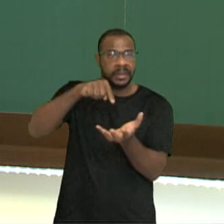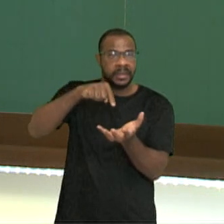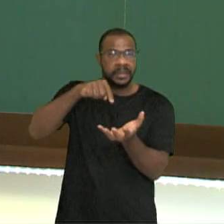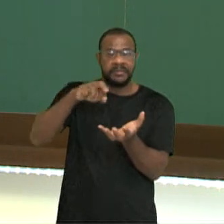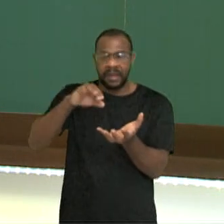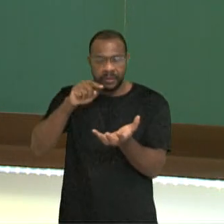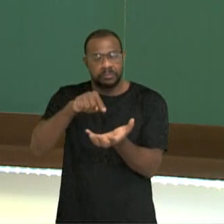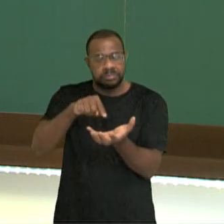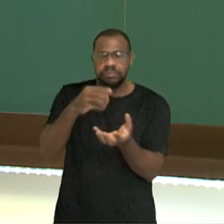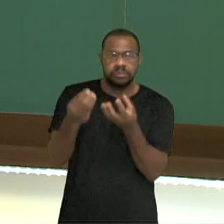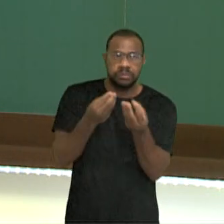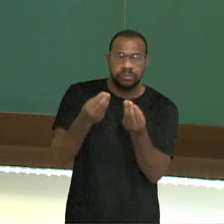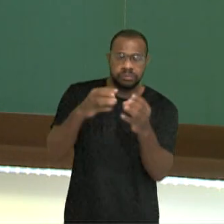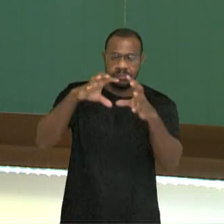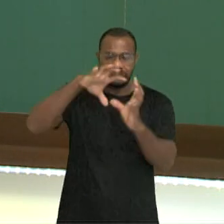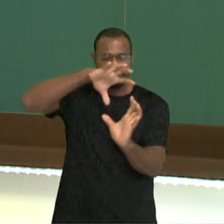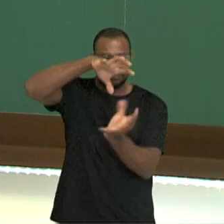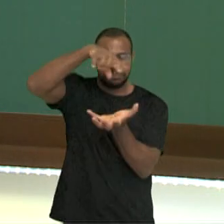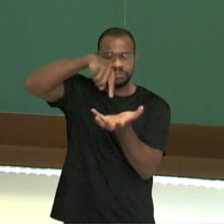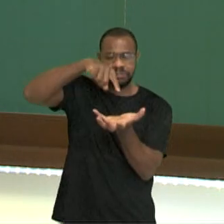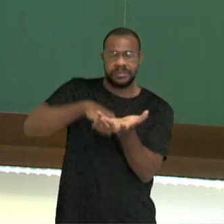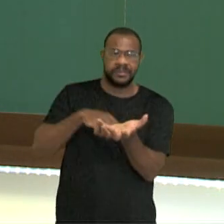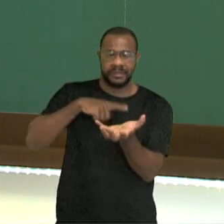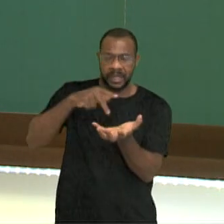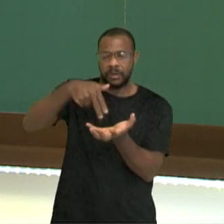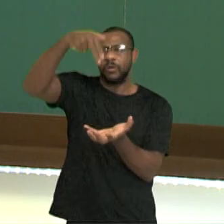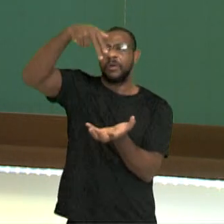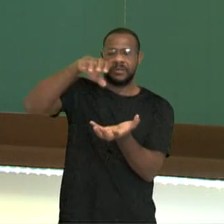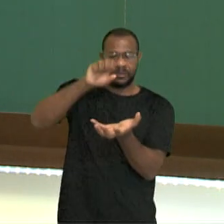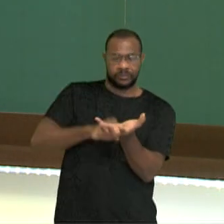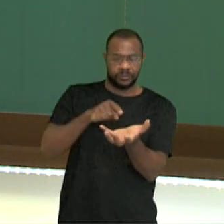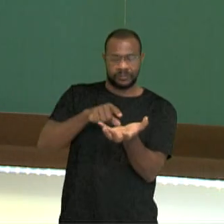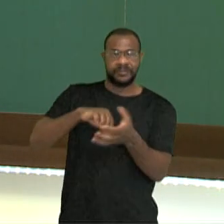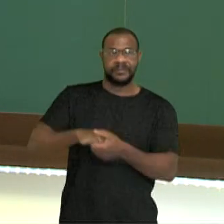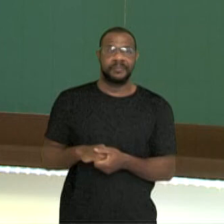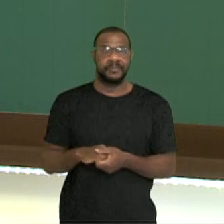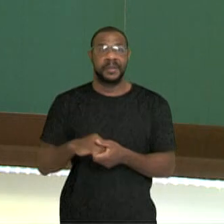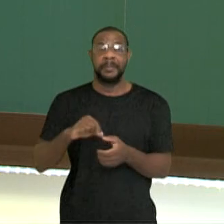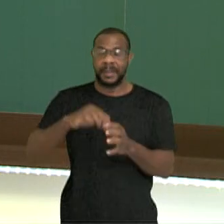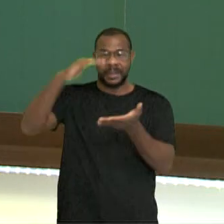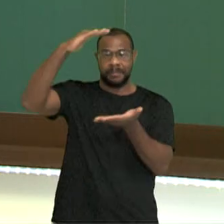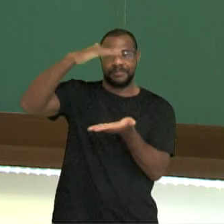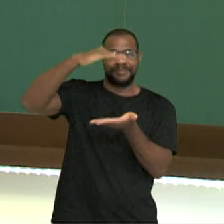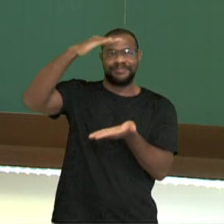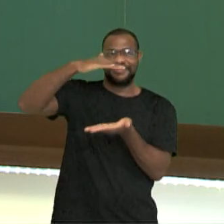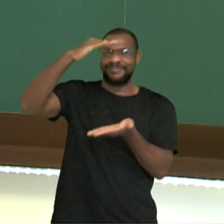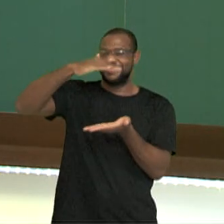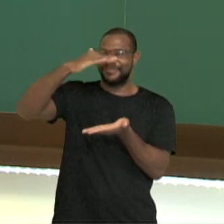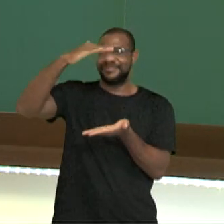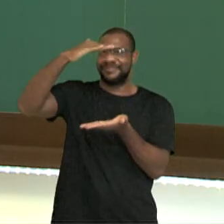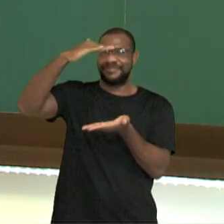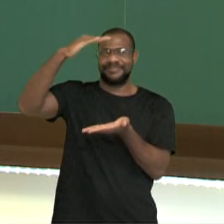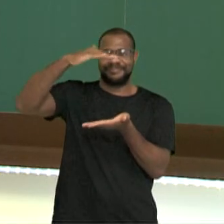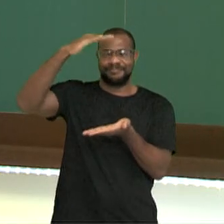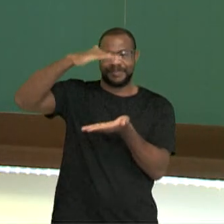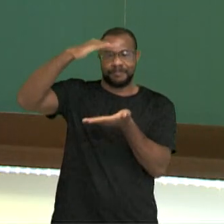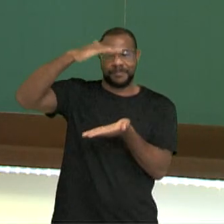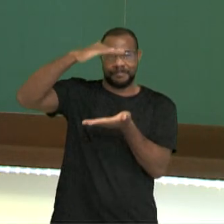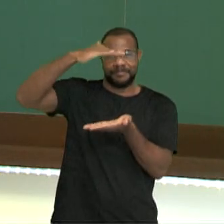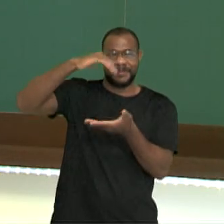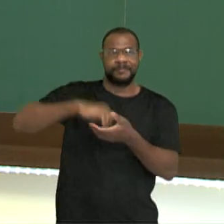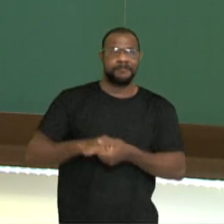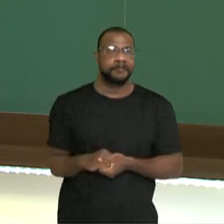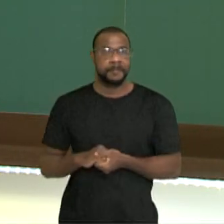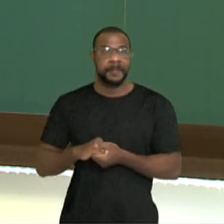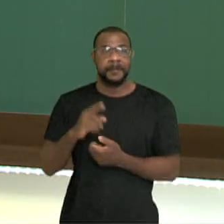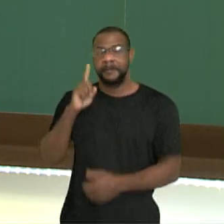aproxima o formato da Terra de uma esfera, porque na verdade ela é uma esfera, só que é achatada nos seus polos, tranquilo? Então a